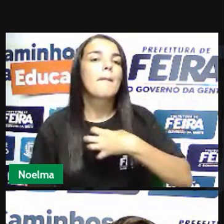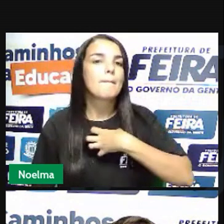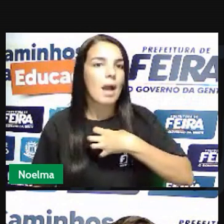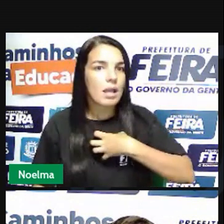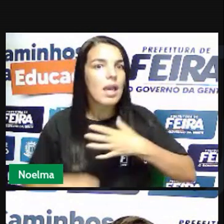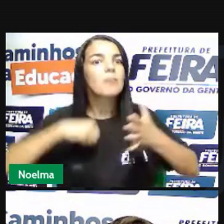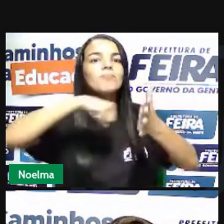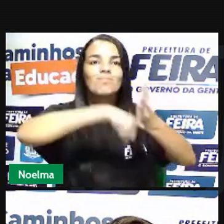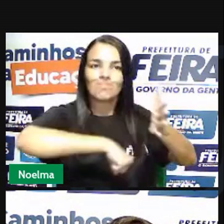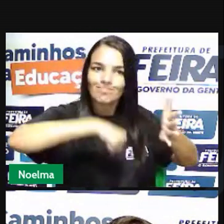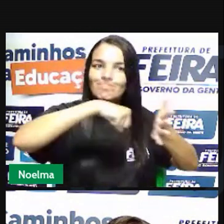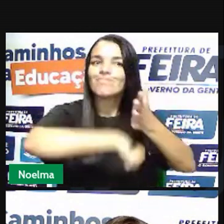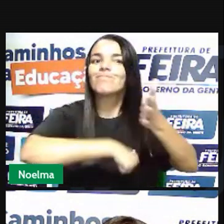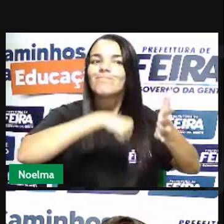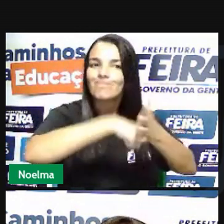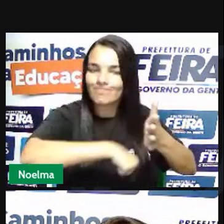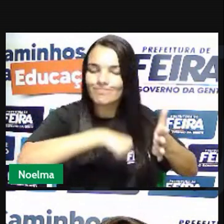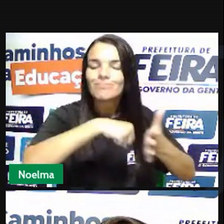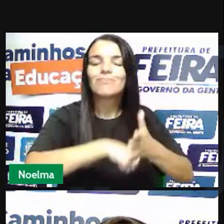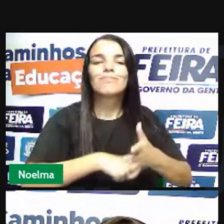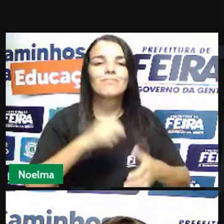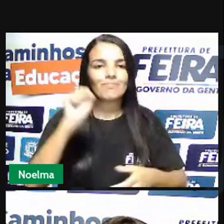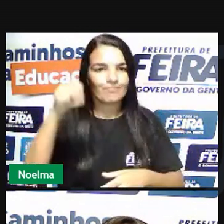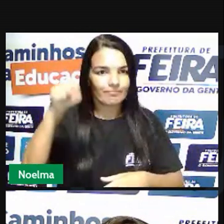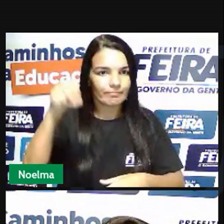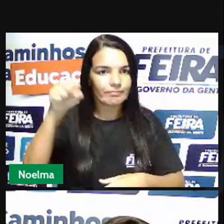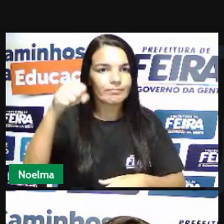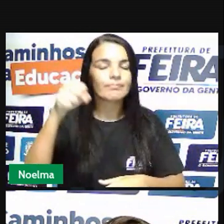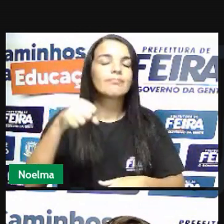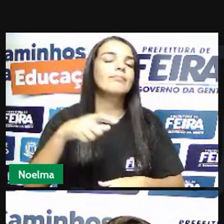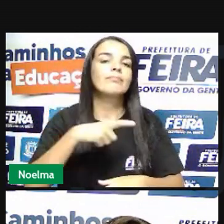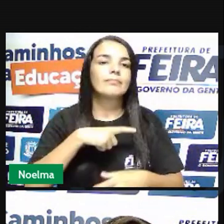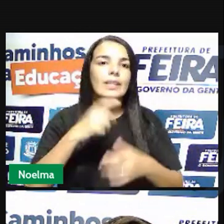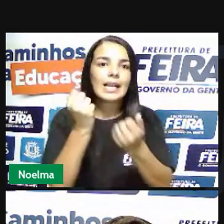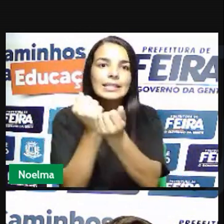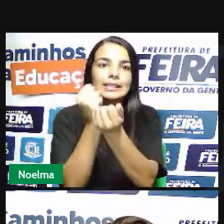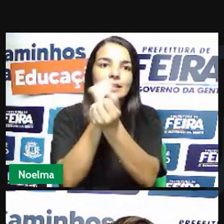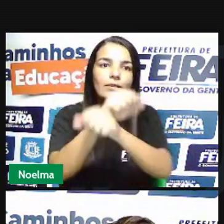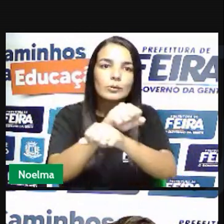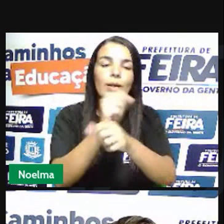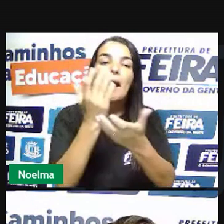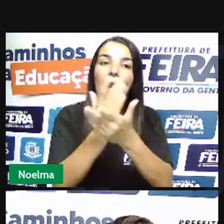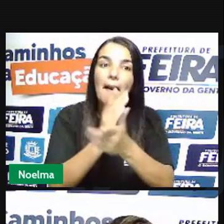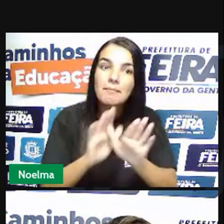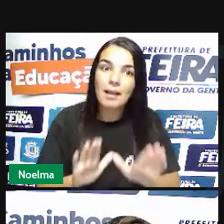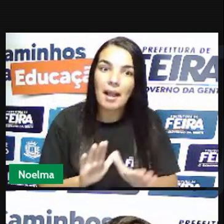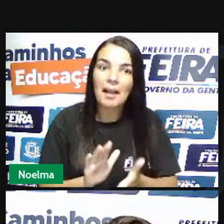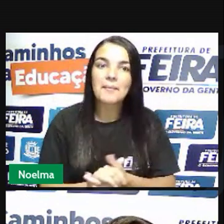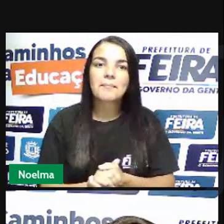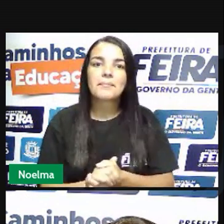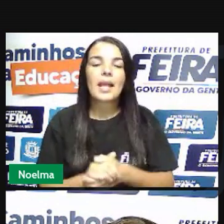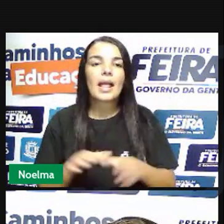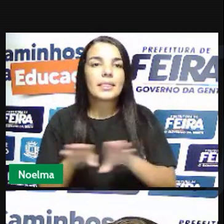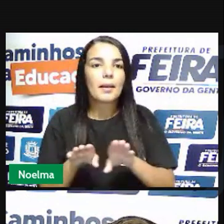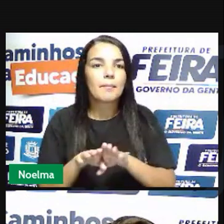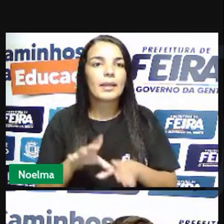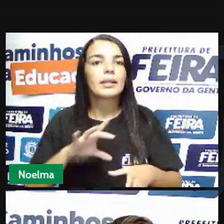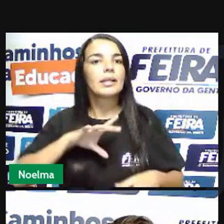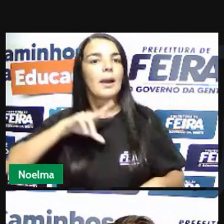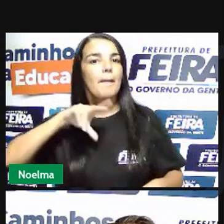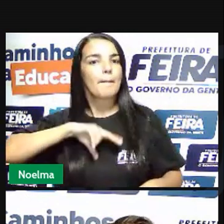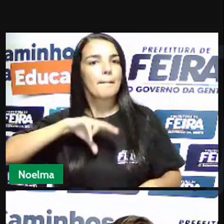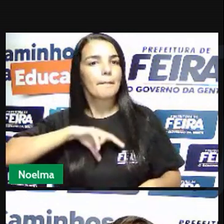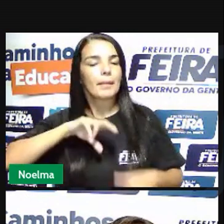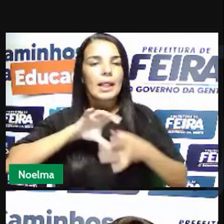Baiana teve aí um dos itens, né, que eles buscavam, é a abolição da escravatura, a proclamação da